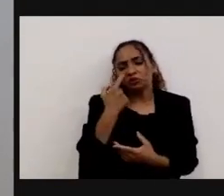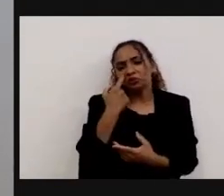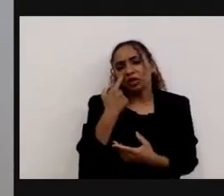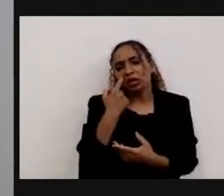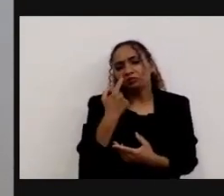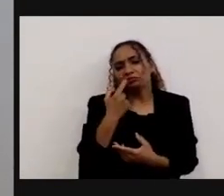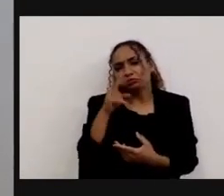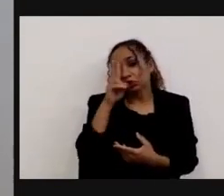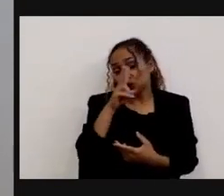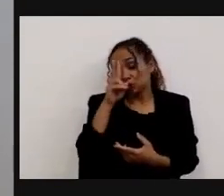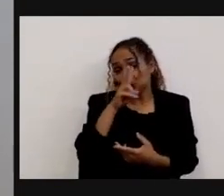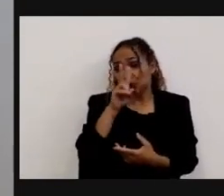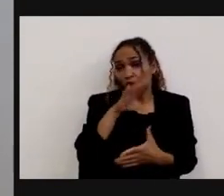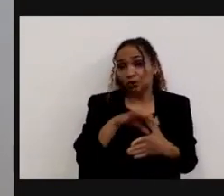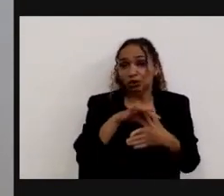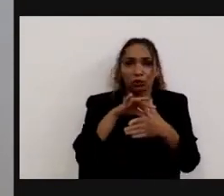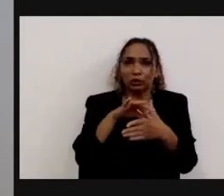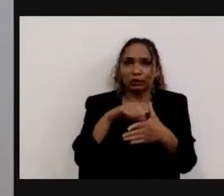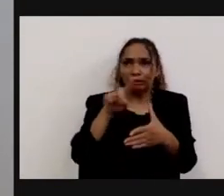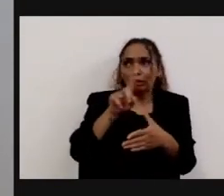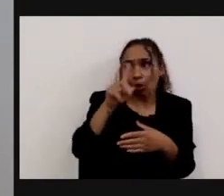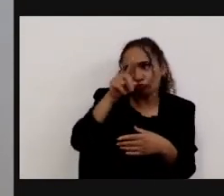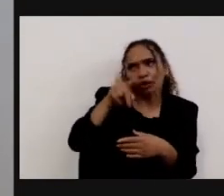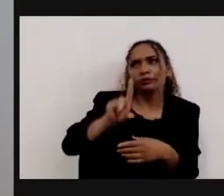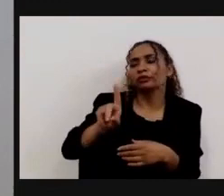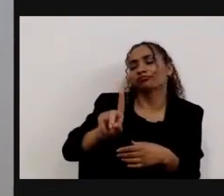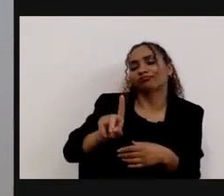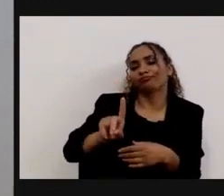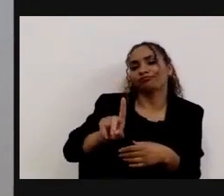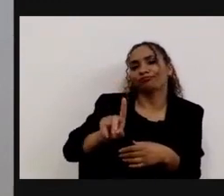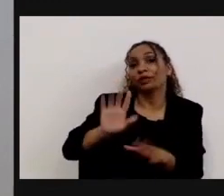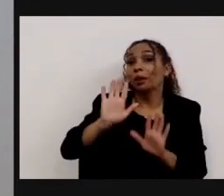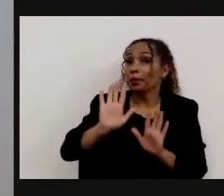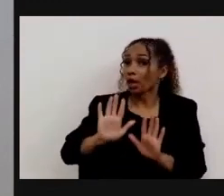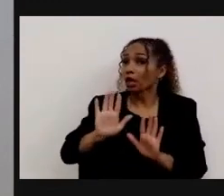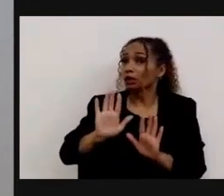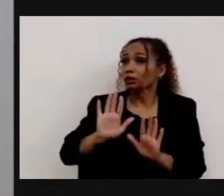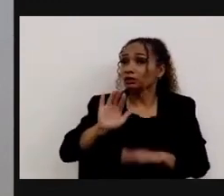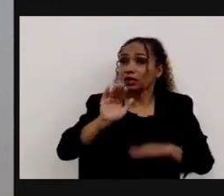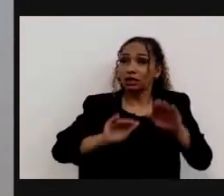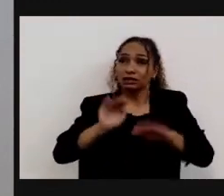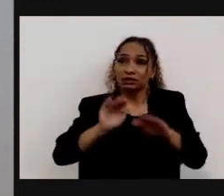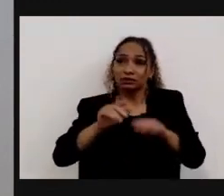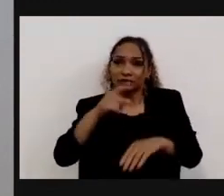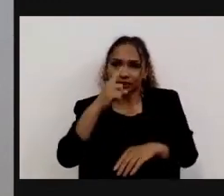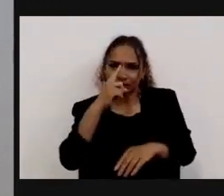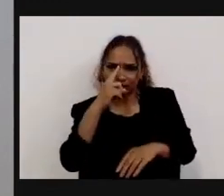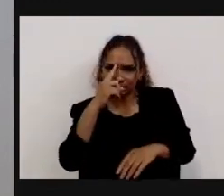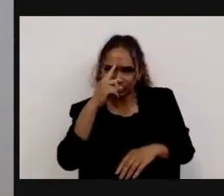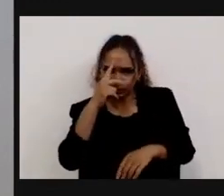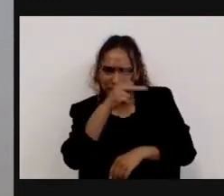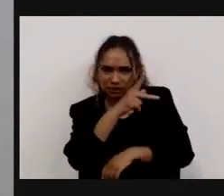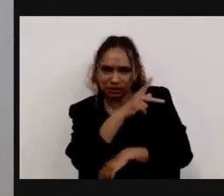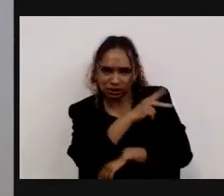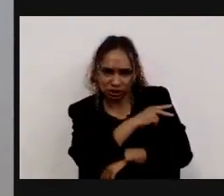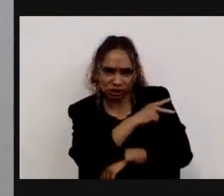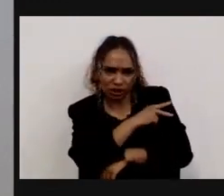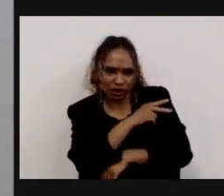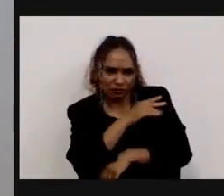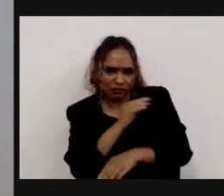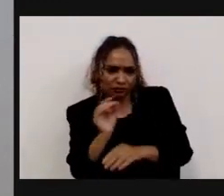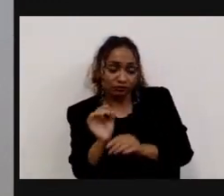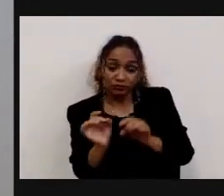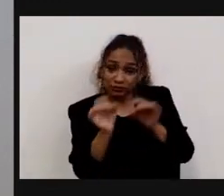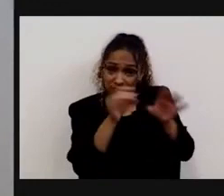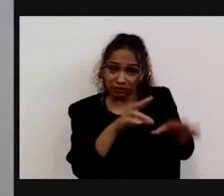vezes uma líder do setor não é o chefe mas muitas vezes esse chefe tem a visão de deixar aquela